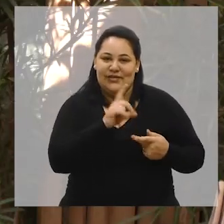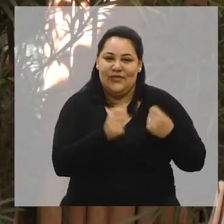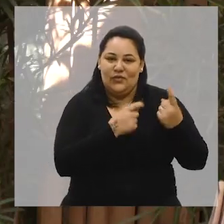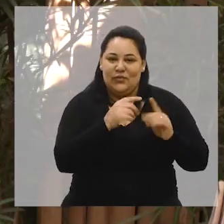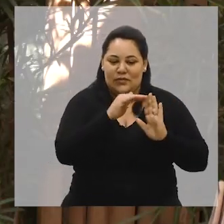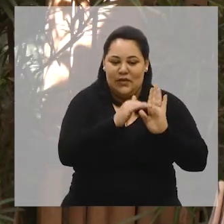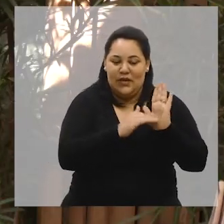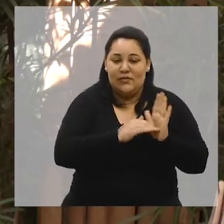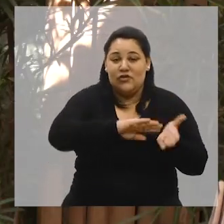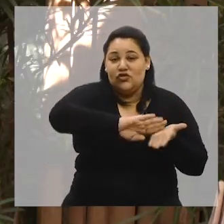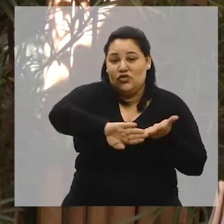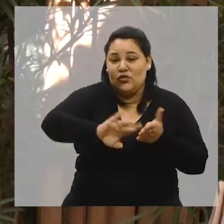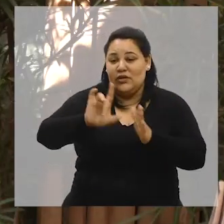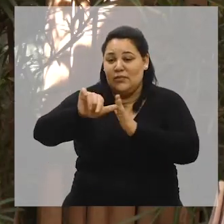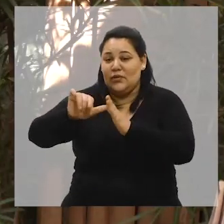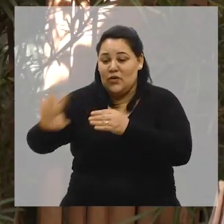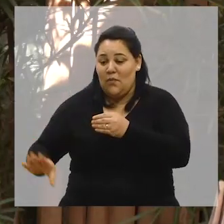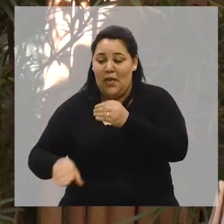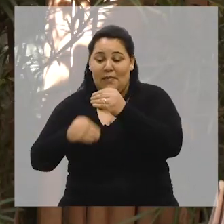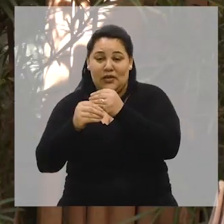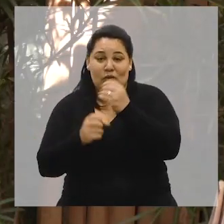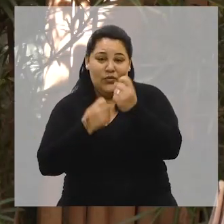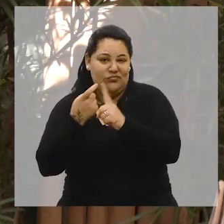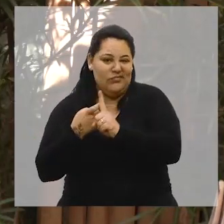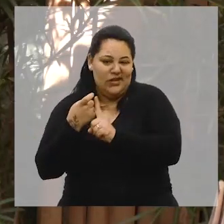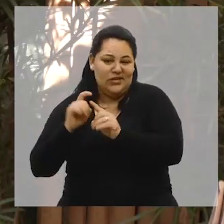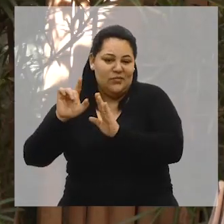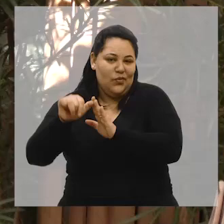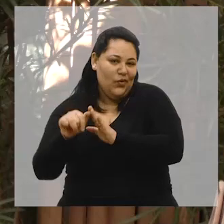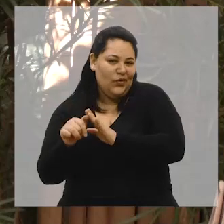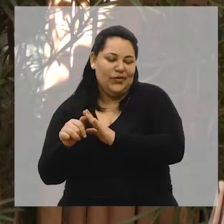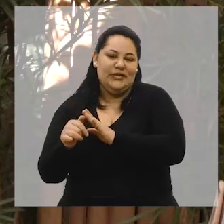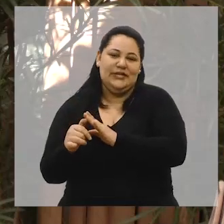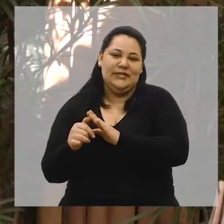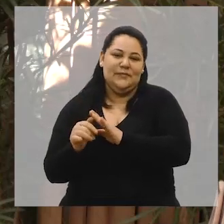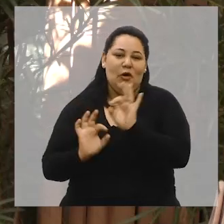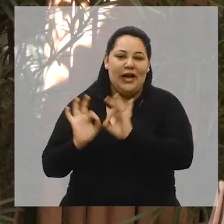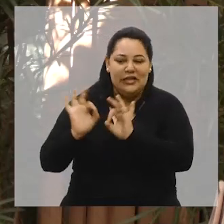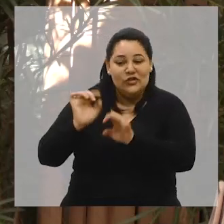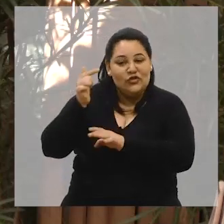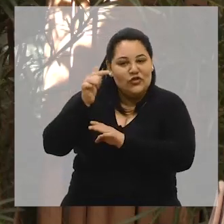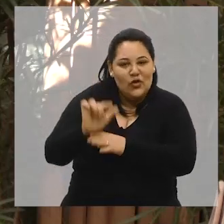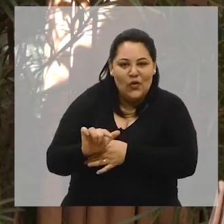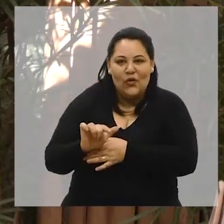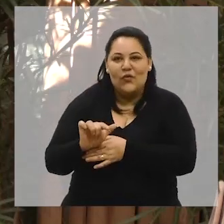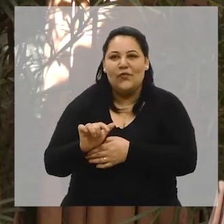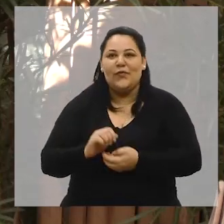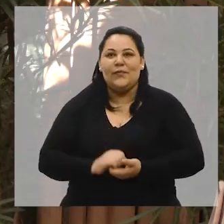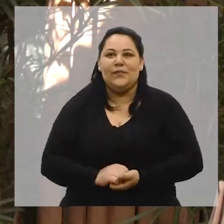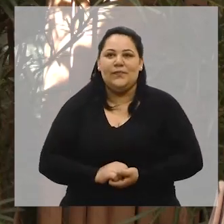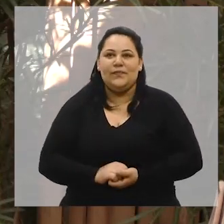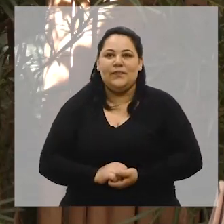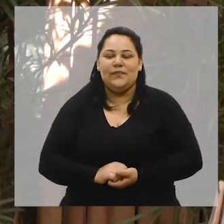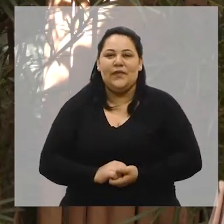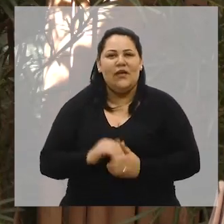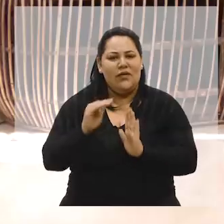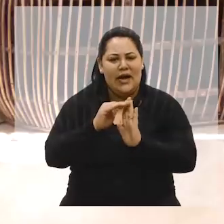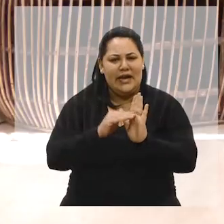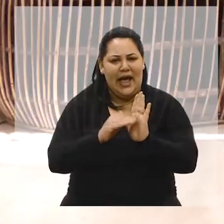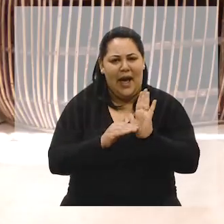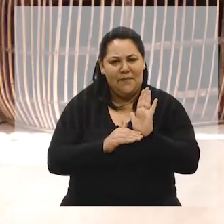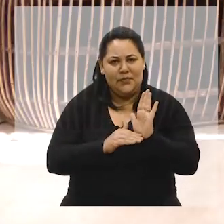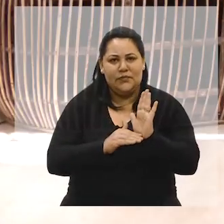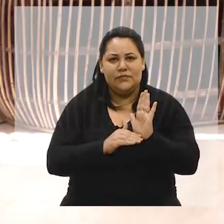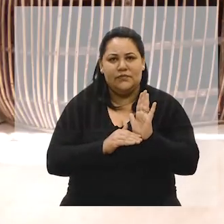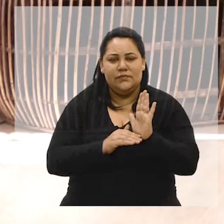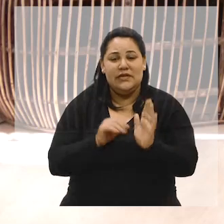teve algumas coisas do cardápio que a gente tirou, depois de alguns meses, outras coisas a gente acrescentou. E aí tem todo é um cardápio sazonal,